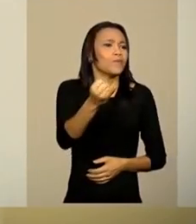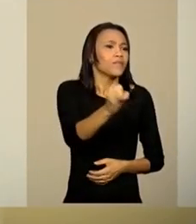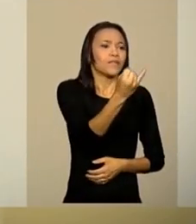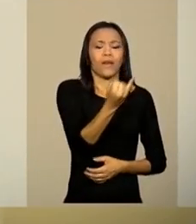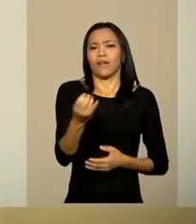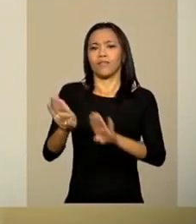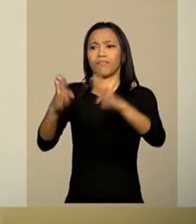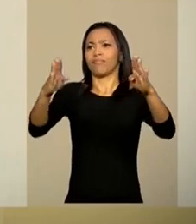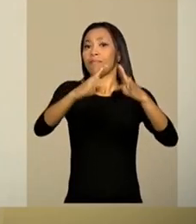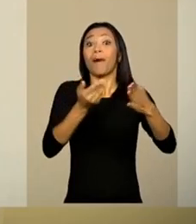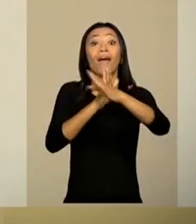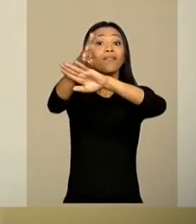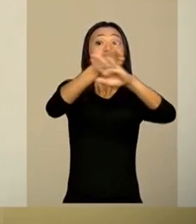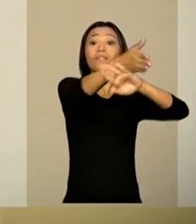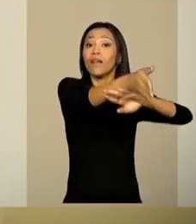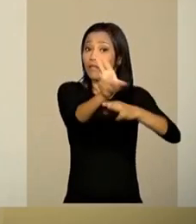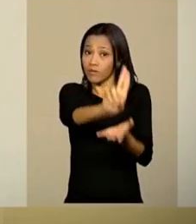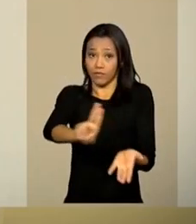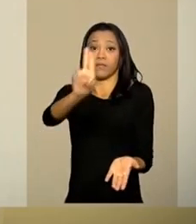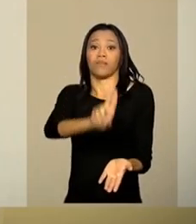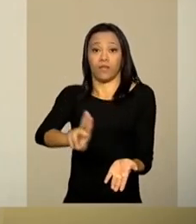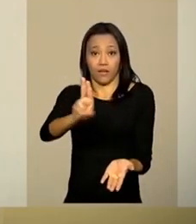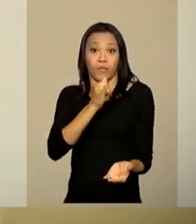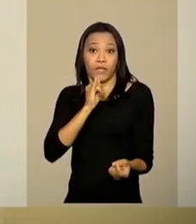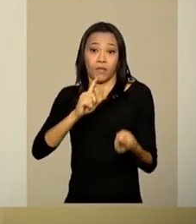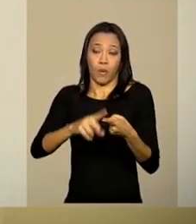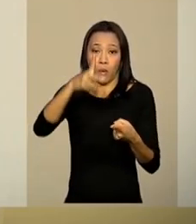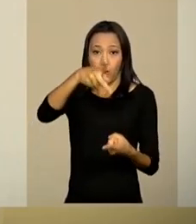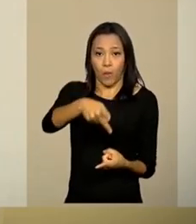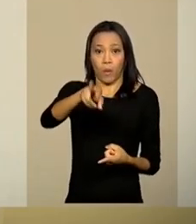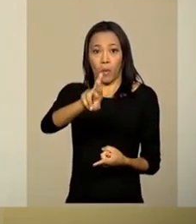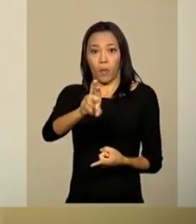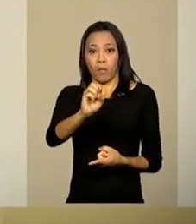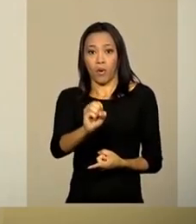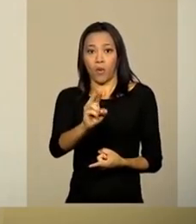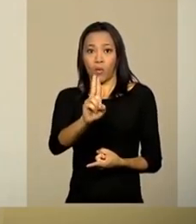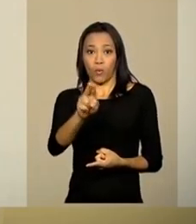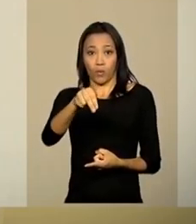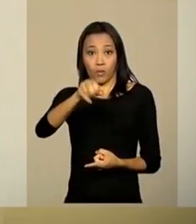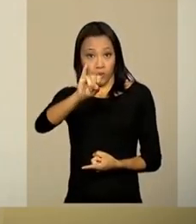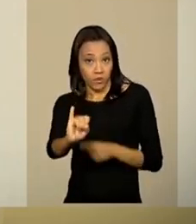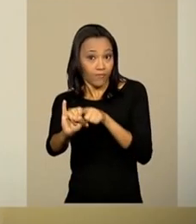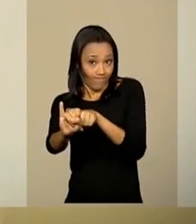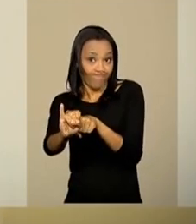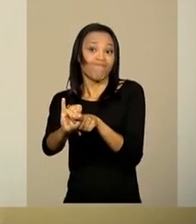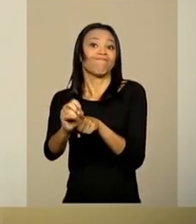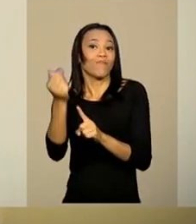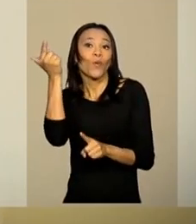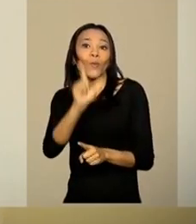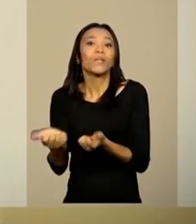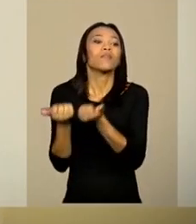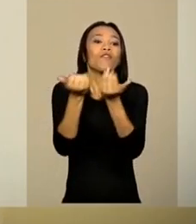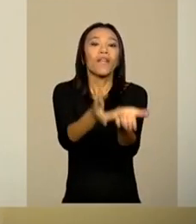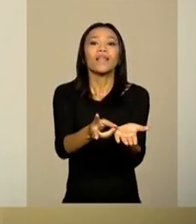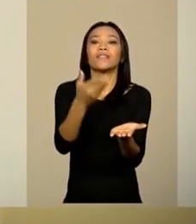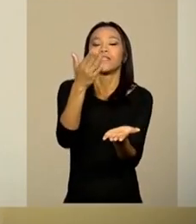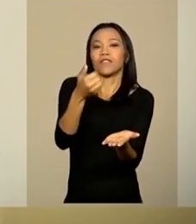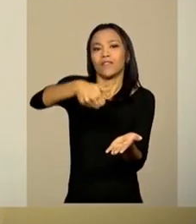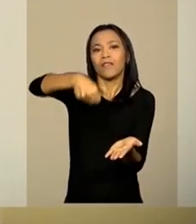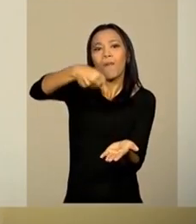o acesso dos brasileiros ao ensino superior. O Proi, o programa Universidade para Todos, concede bolsas